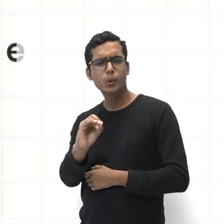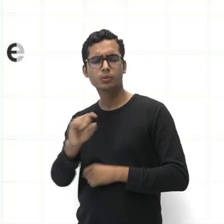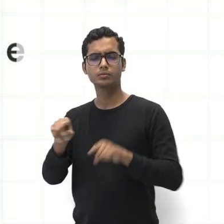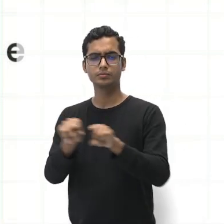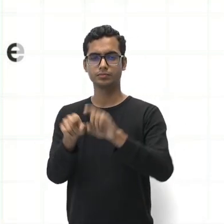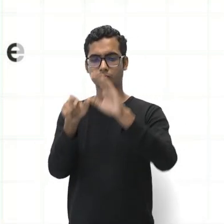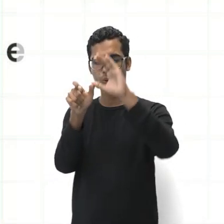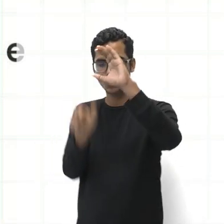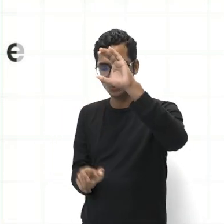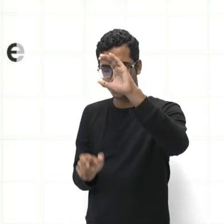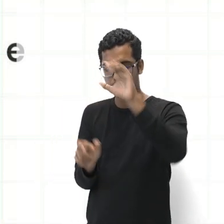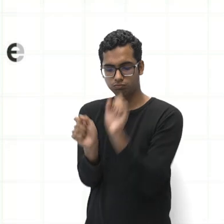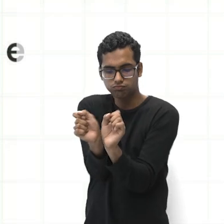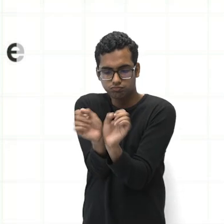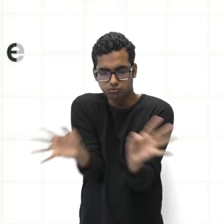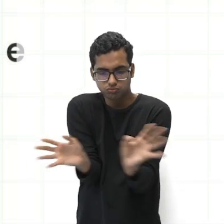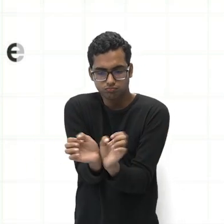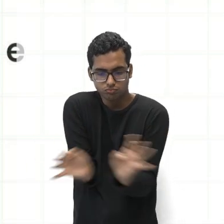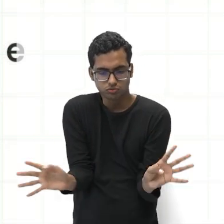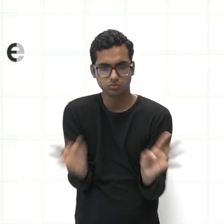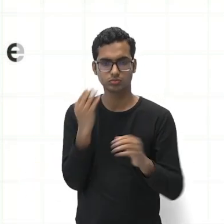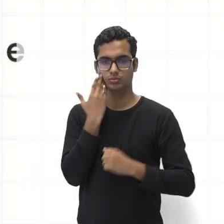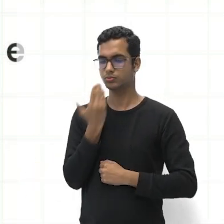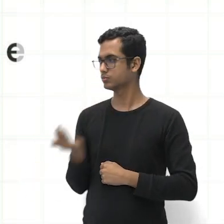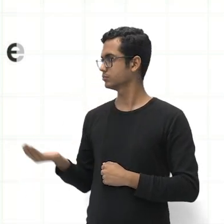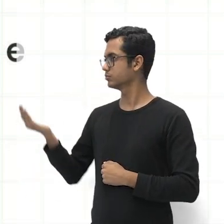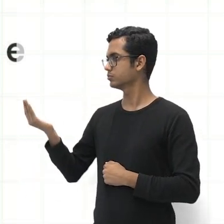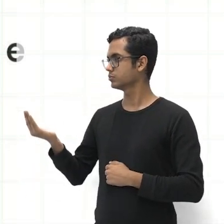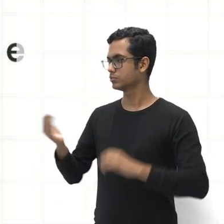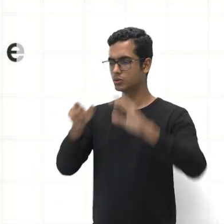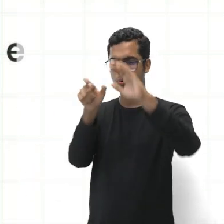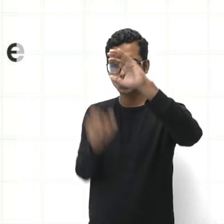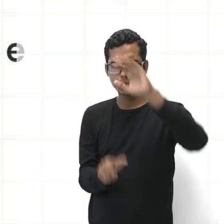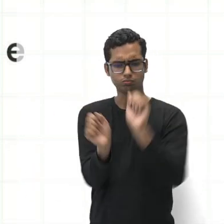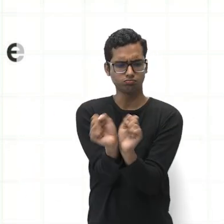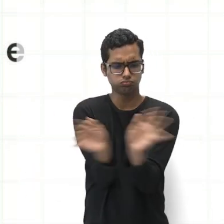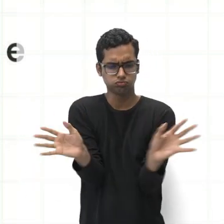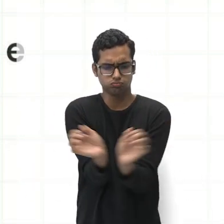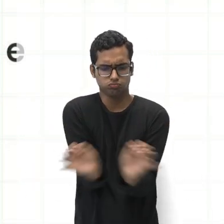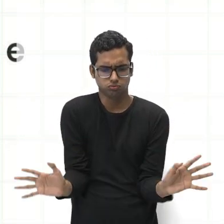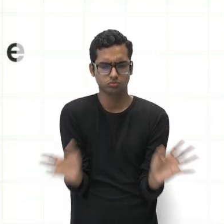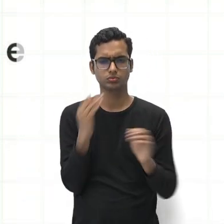sair da medula espinal e partir para todas as pontinhas do nosso corpo, como eu